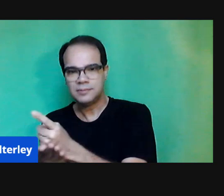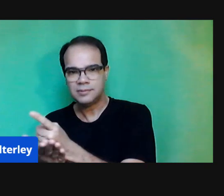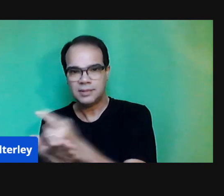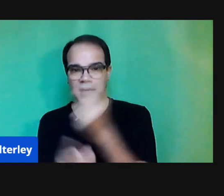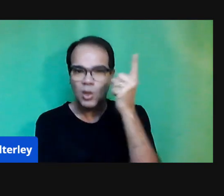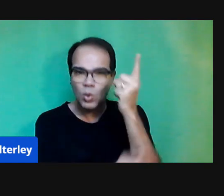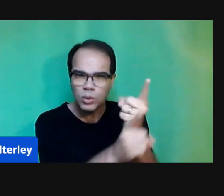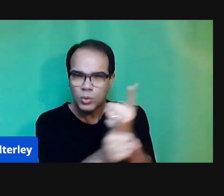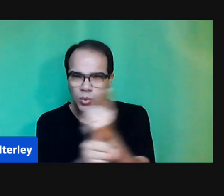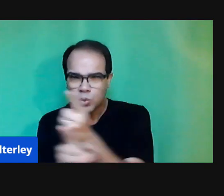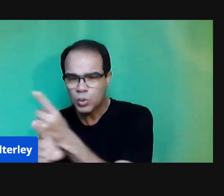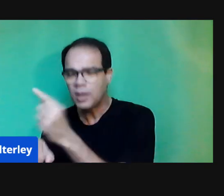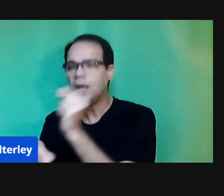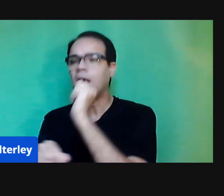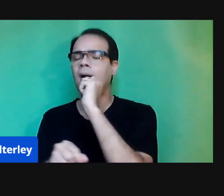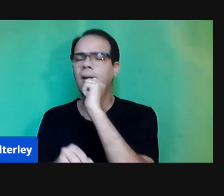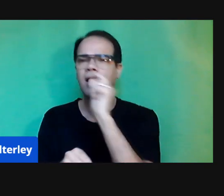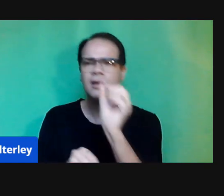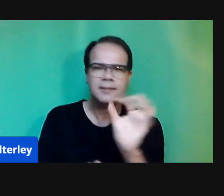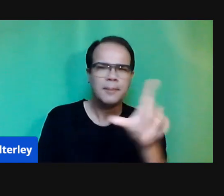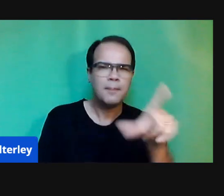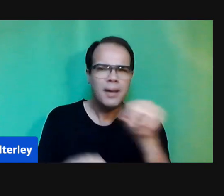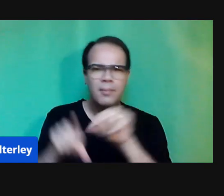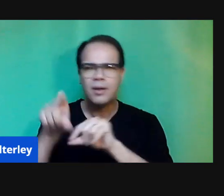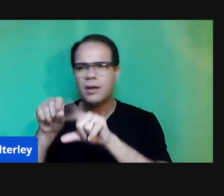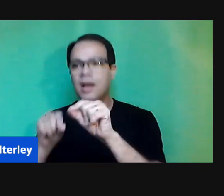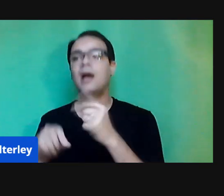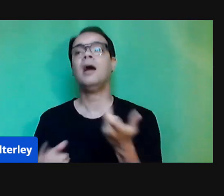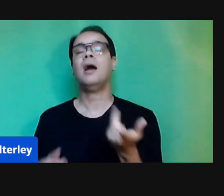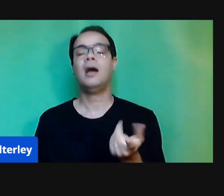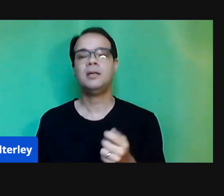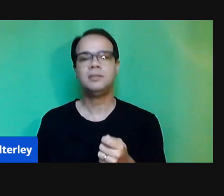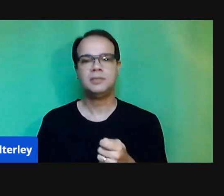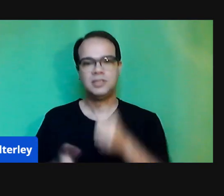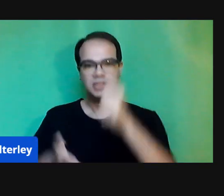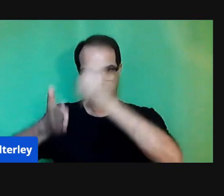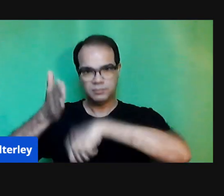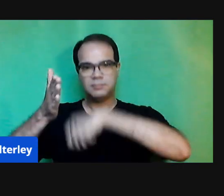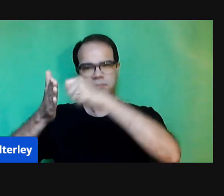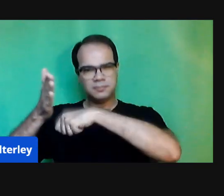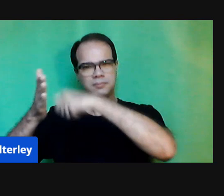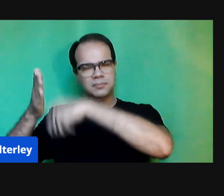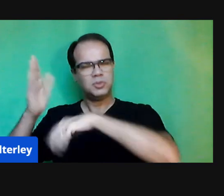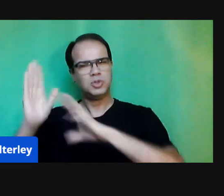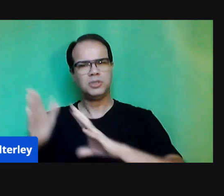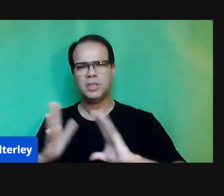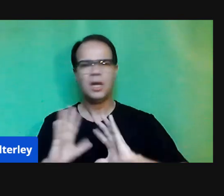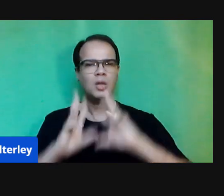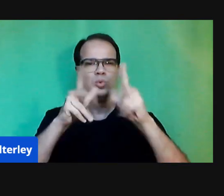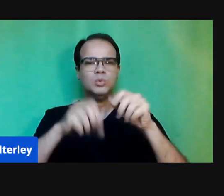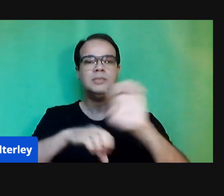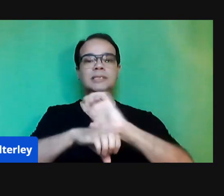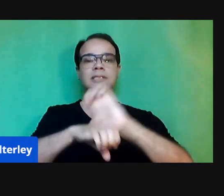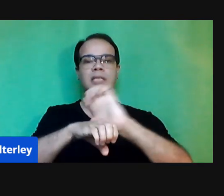Então, esse concurso ele foi um sucesso. A gente teve inscrições de 11 estados, teve mais de 50